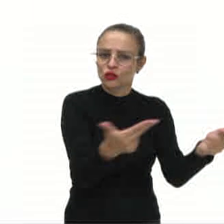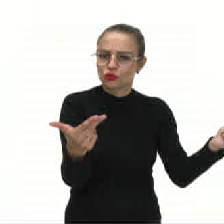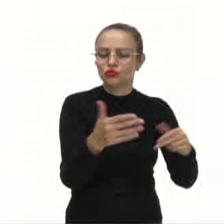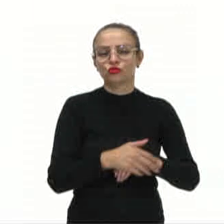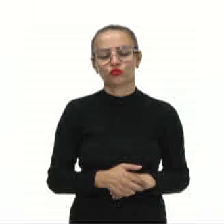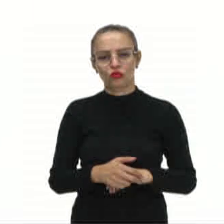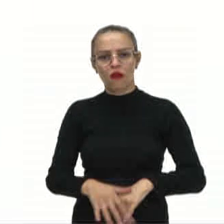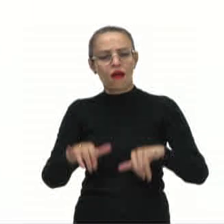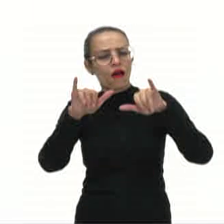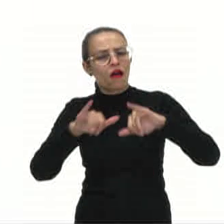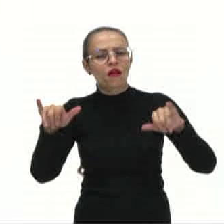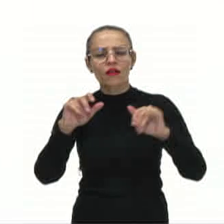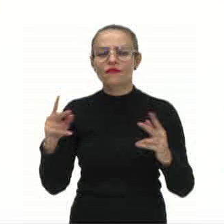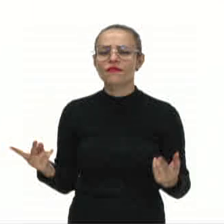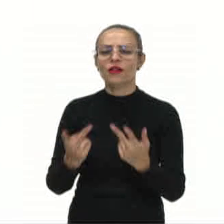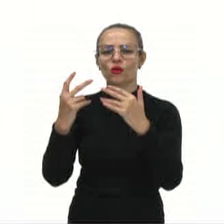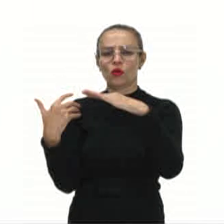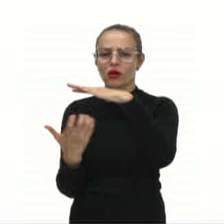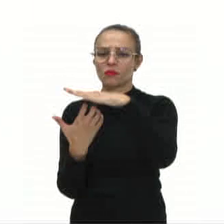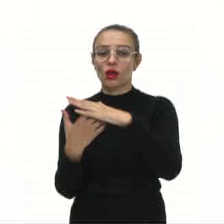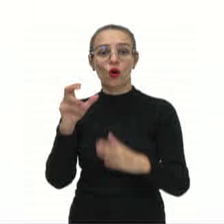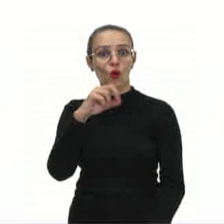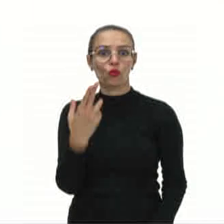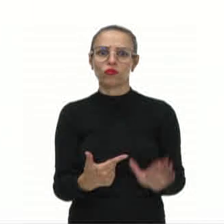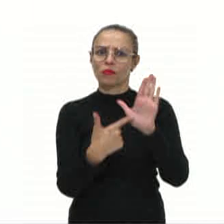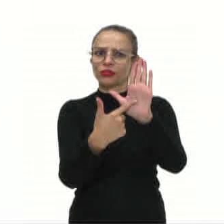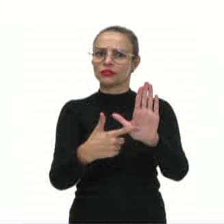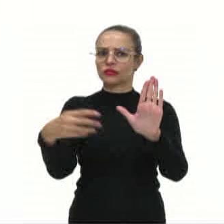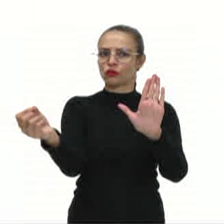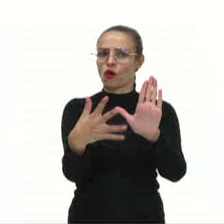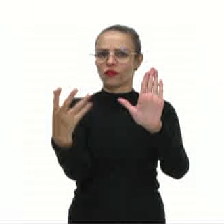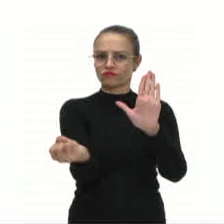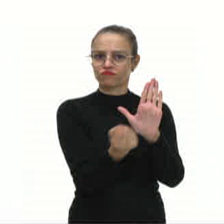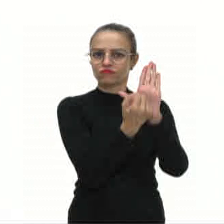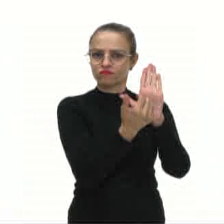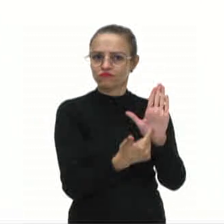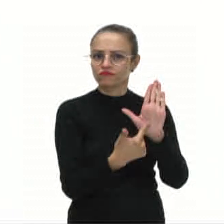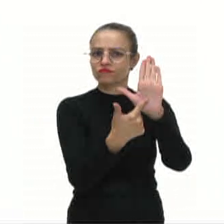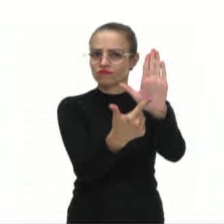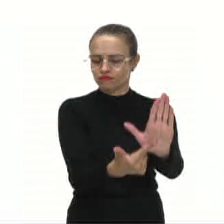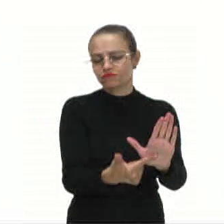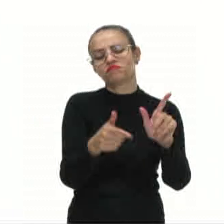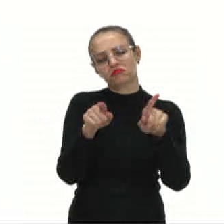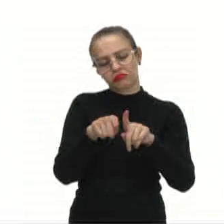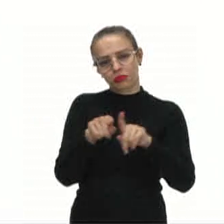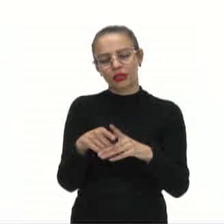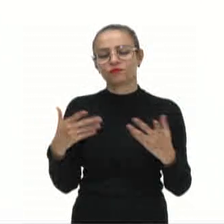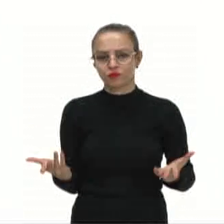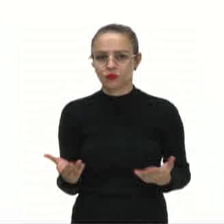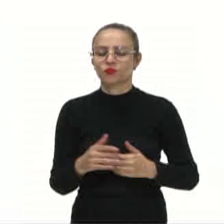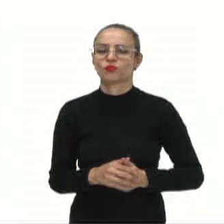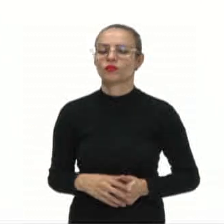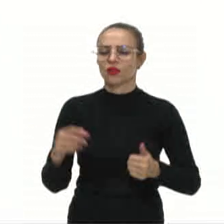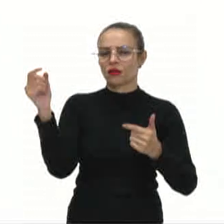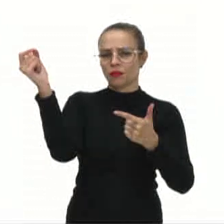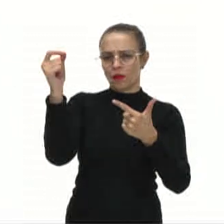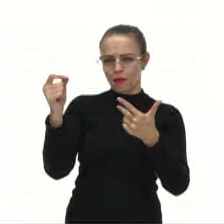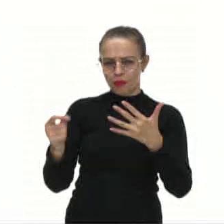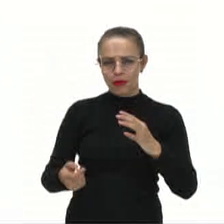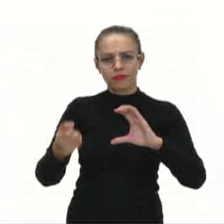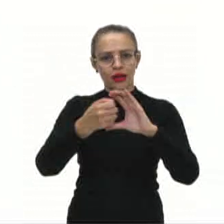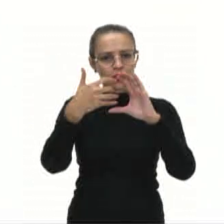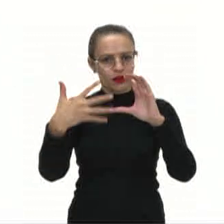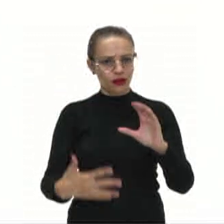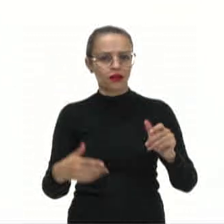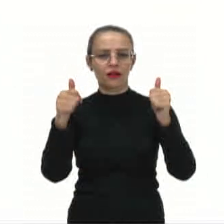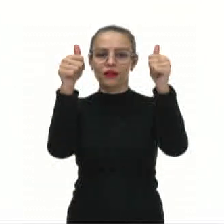da empresa ou simplesmente apresentar uma nova marca, né? Então, tendo em conta as características do cartaz, nós